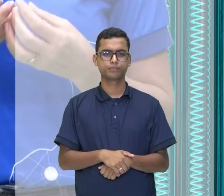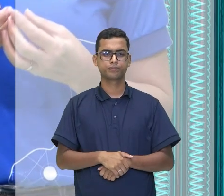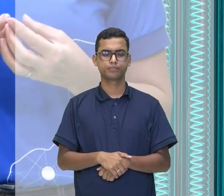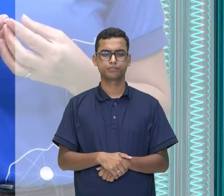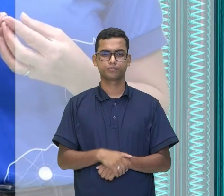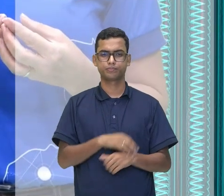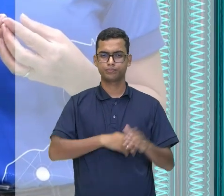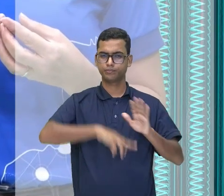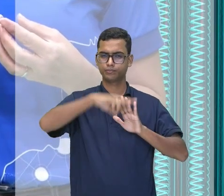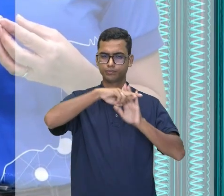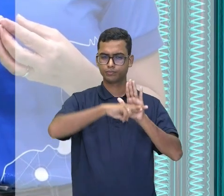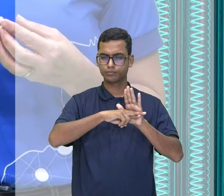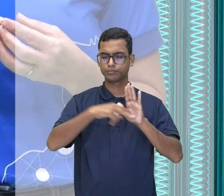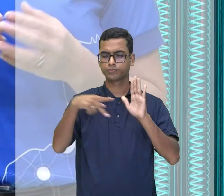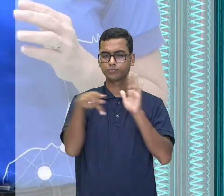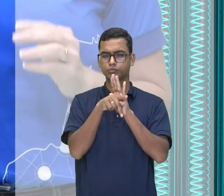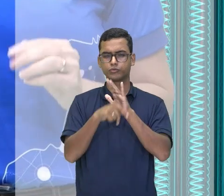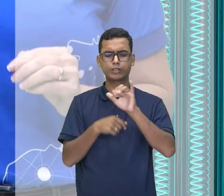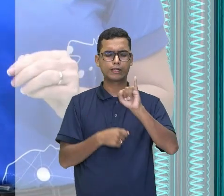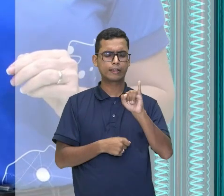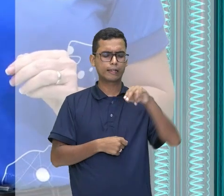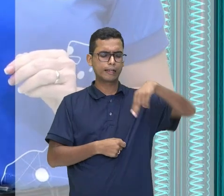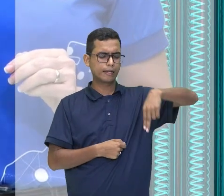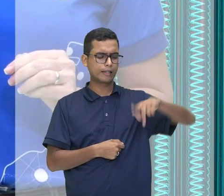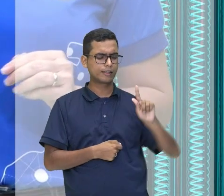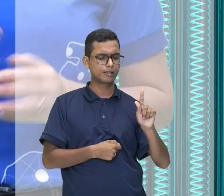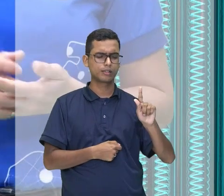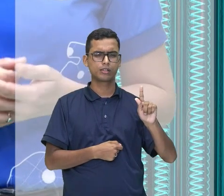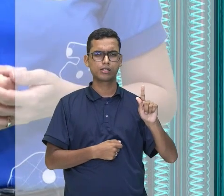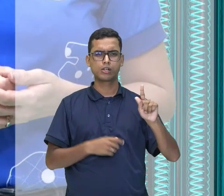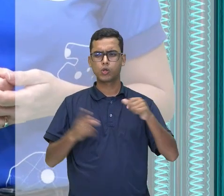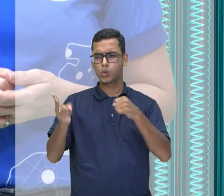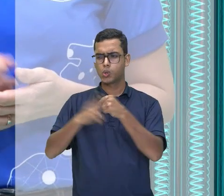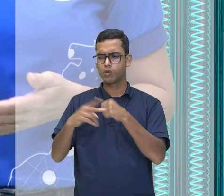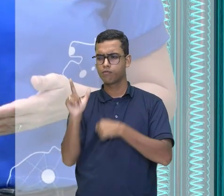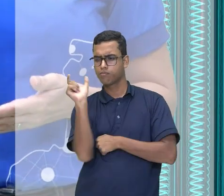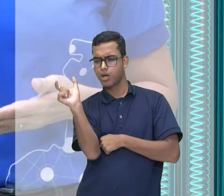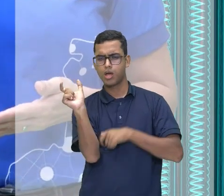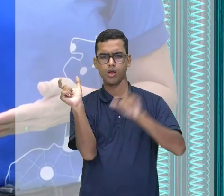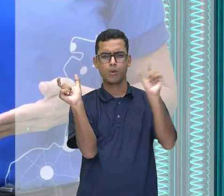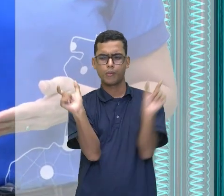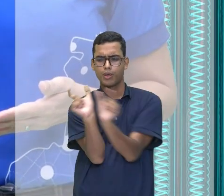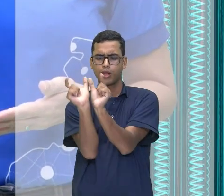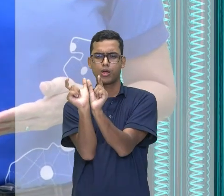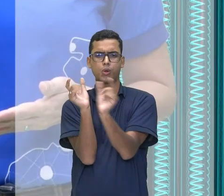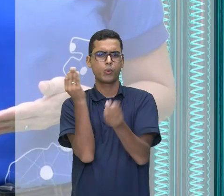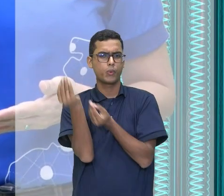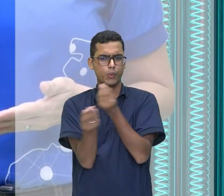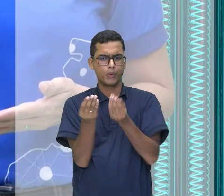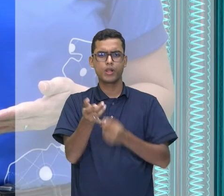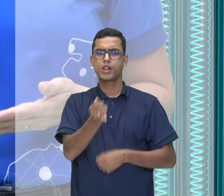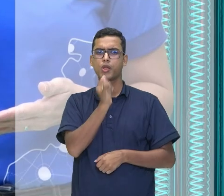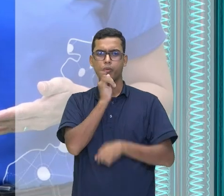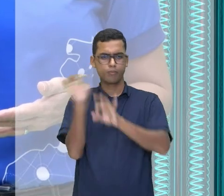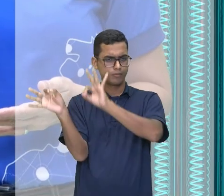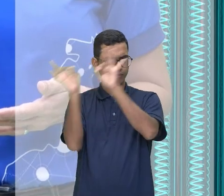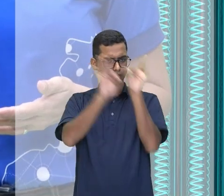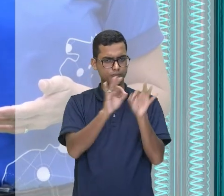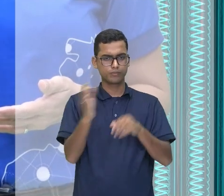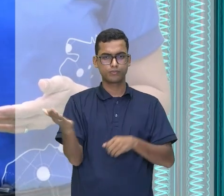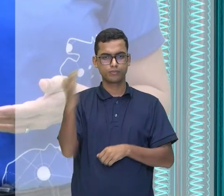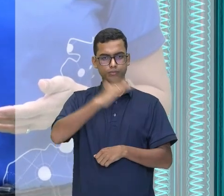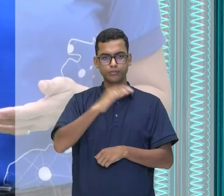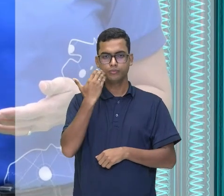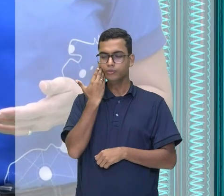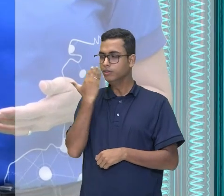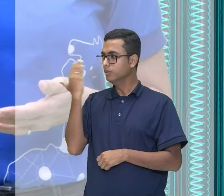colocar aquele ing lá nos verbos? Então, tem algumas regrinhas que vocês têm que lembrar. Então, por exemplo, se o seu verbo